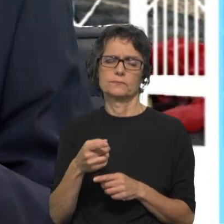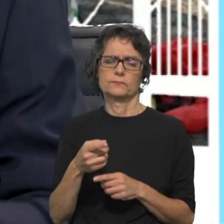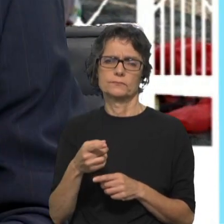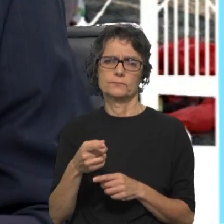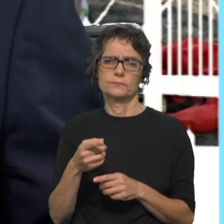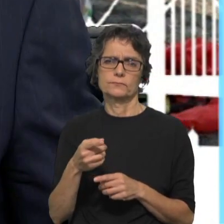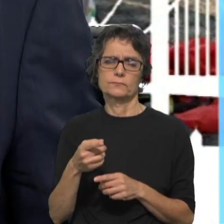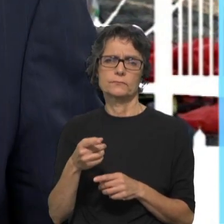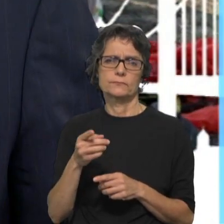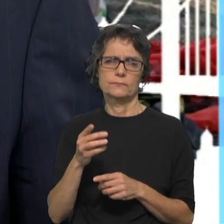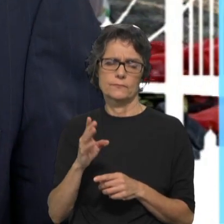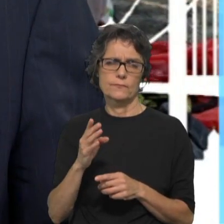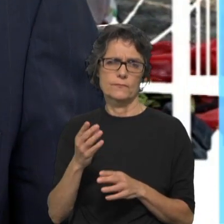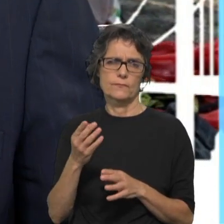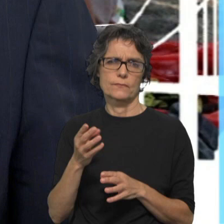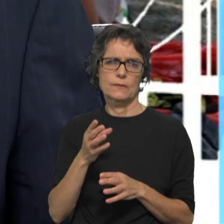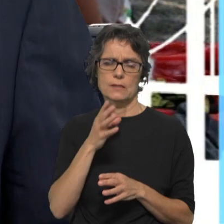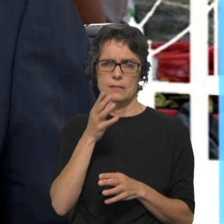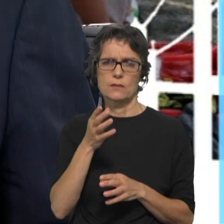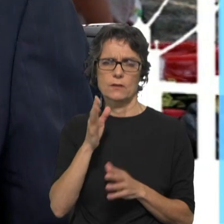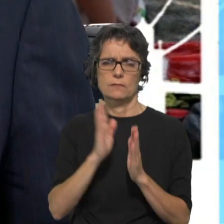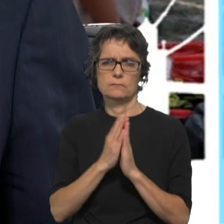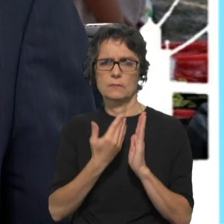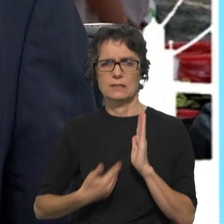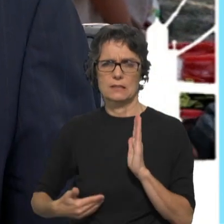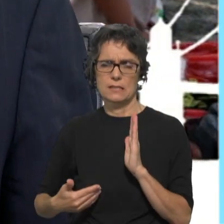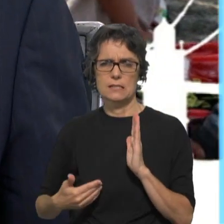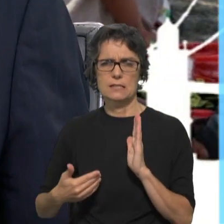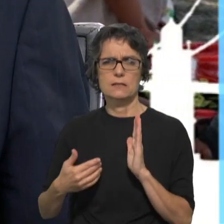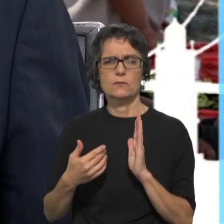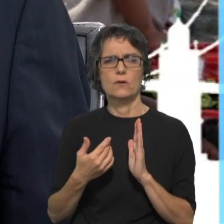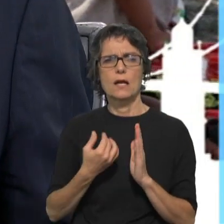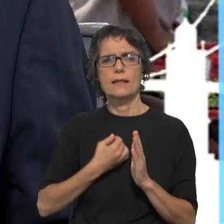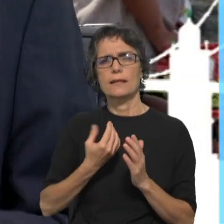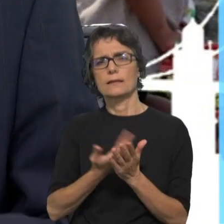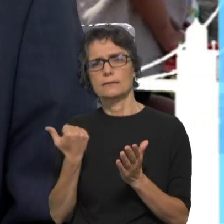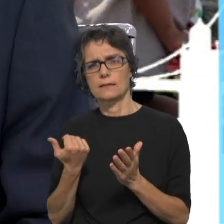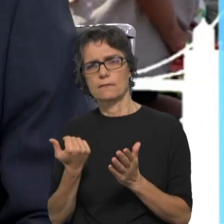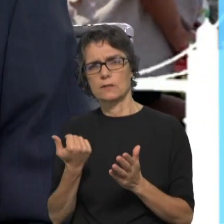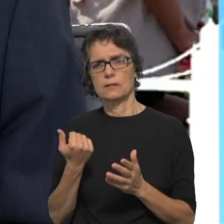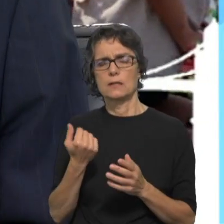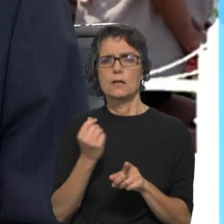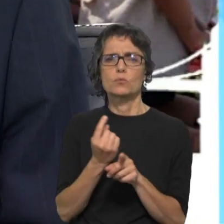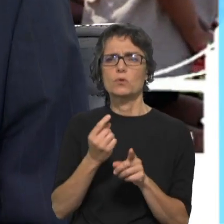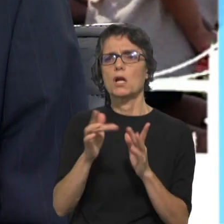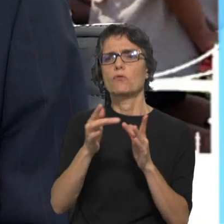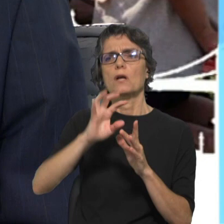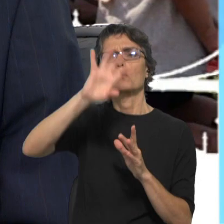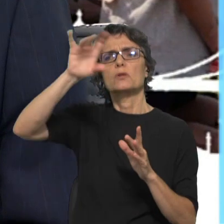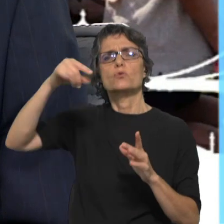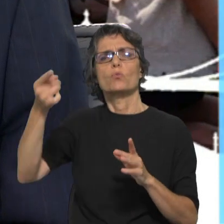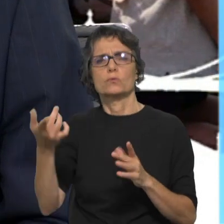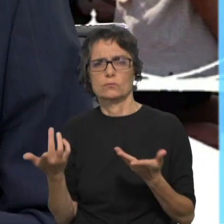é completamente justa de que o protestantismo era desnacionalizador, precisamente por esses contactos frequentes que havia